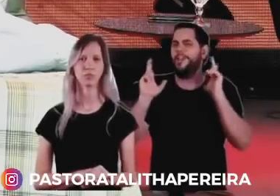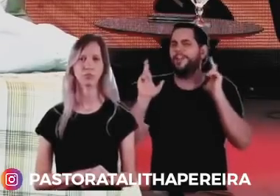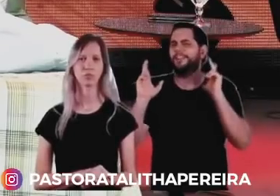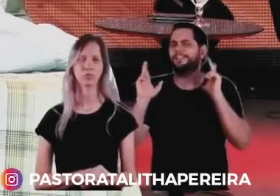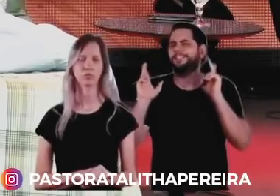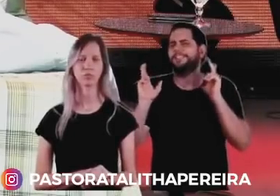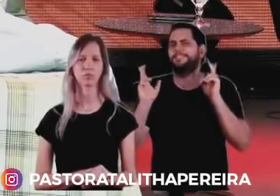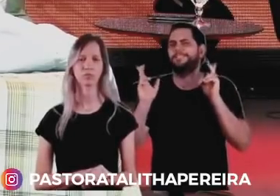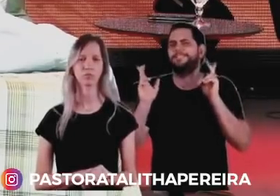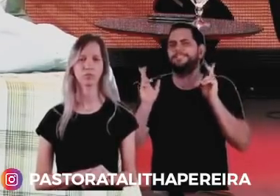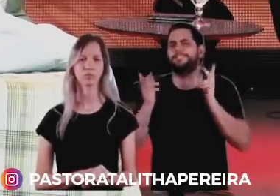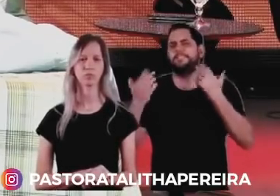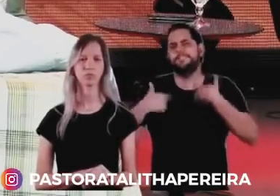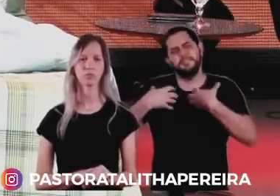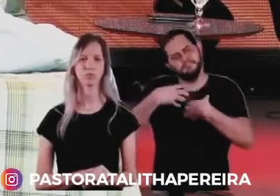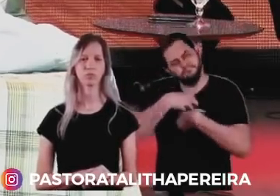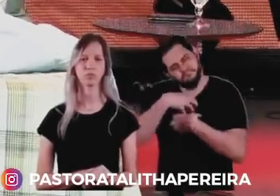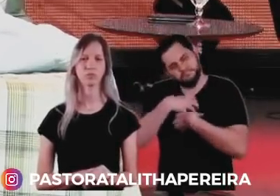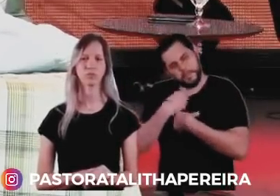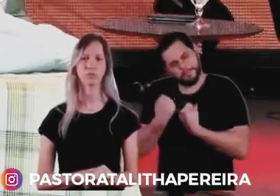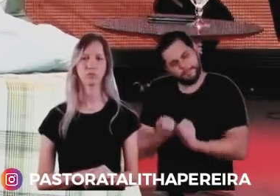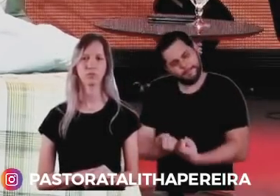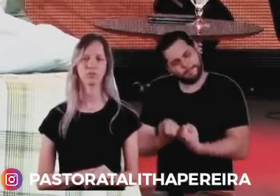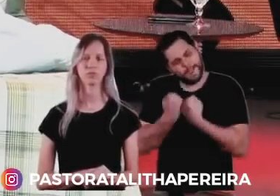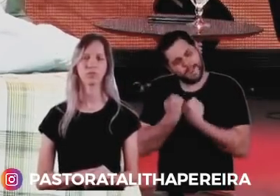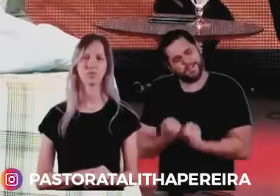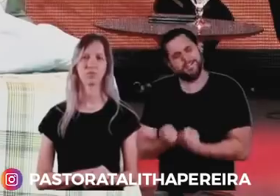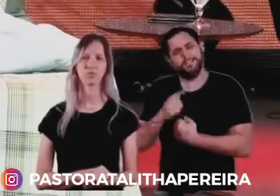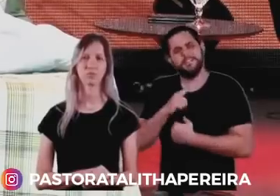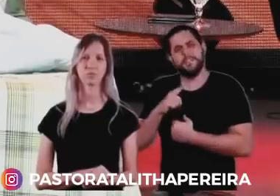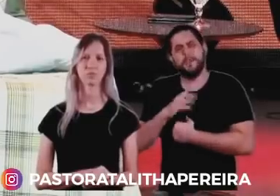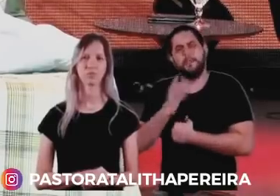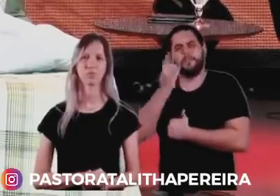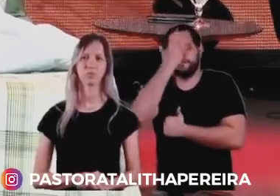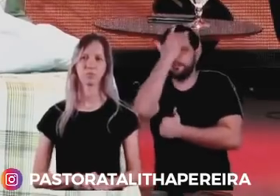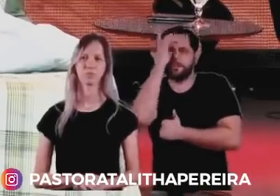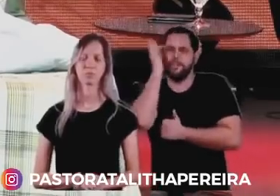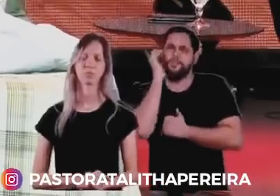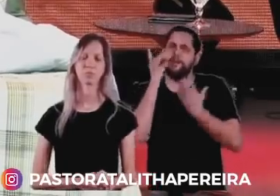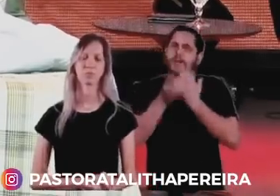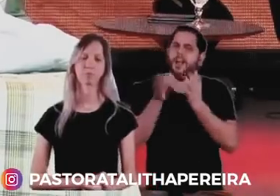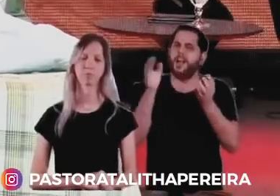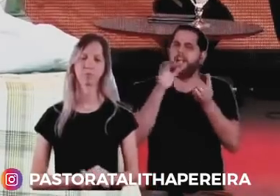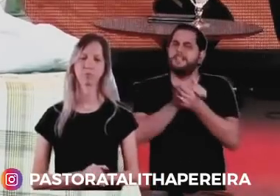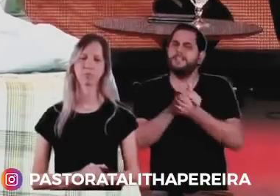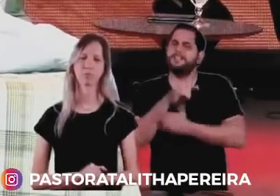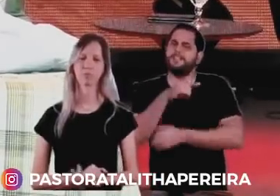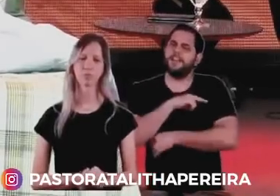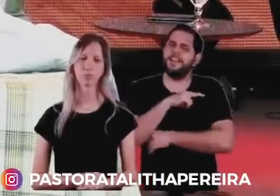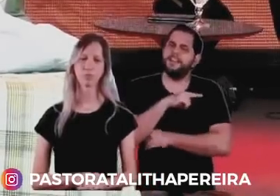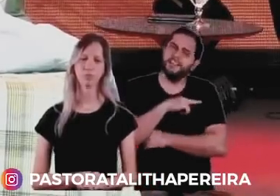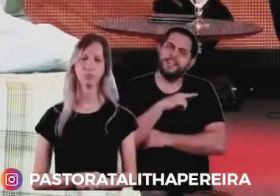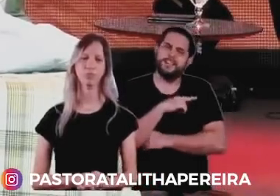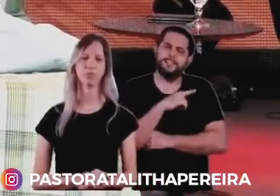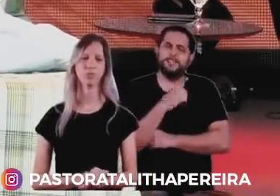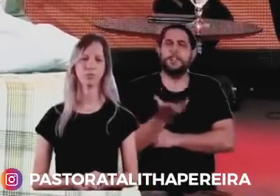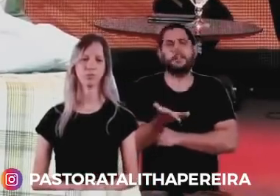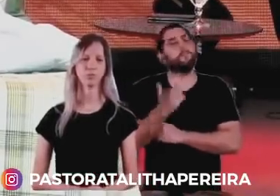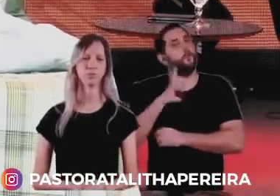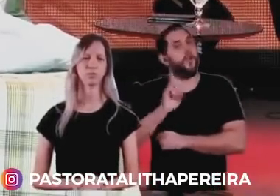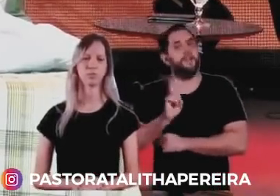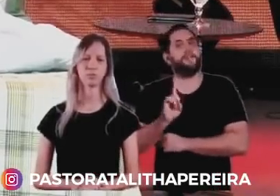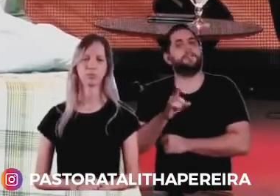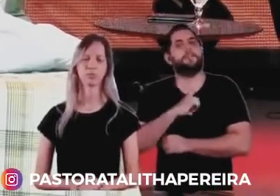né, do peso que está para muitas pessoas, para muitos casais, está se tornando que não é para acontecer